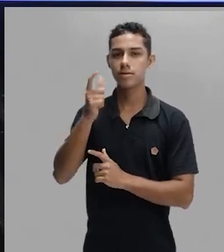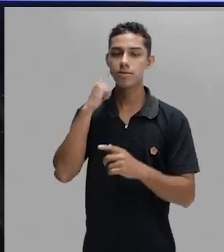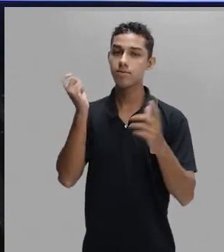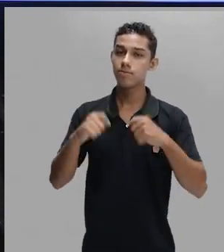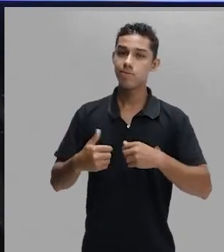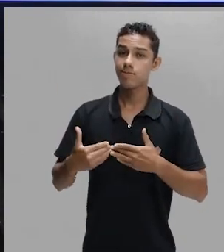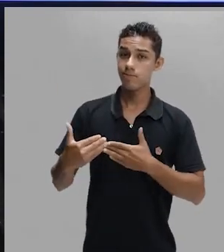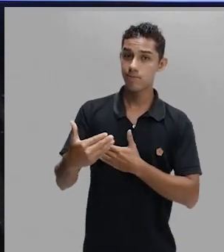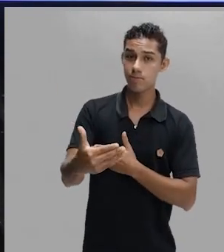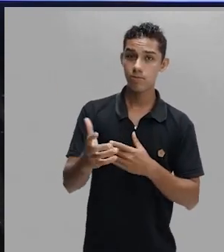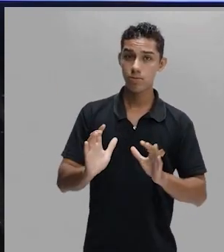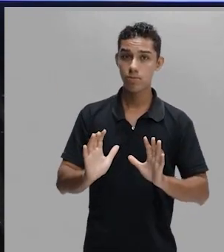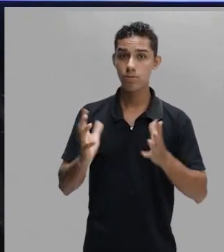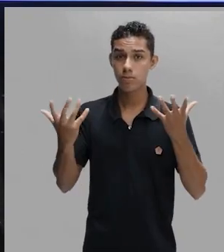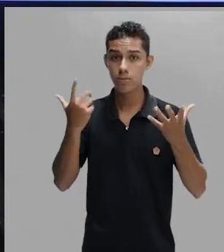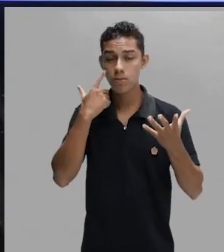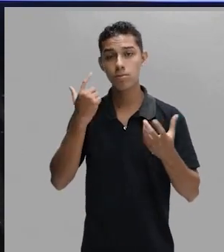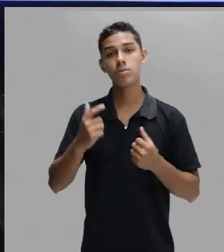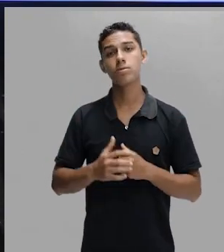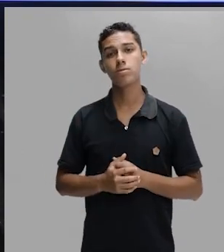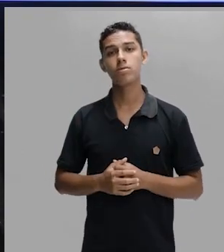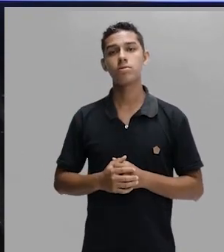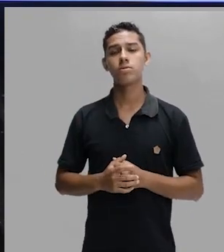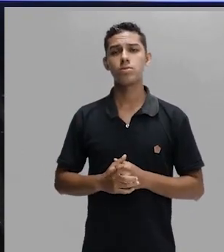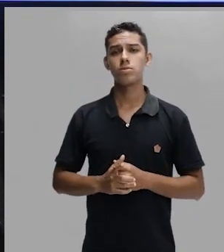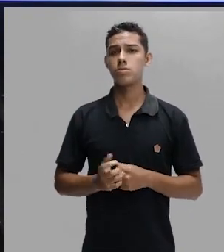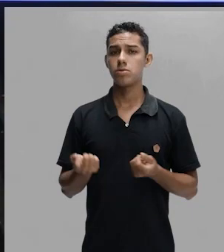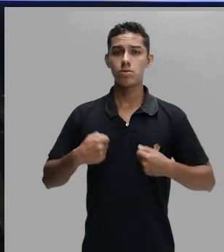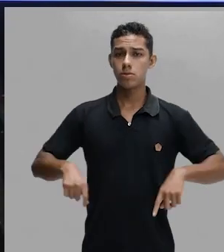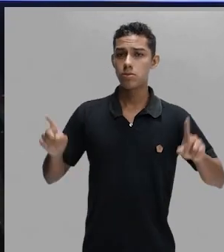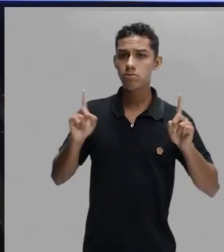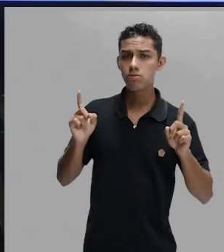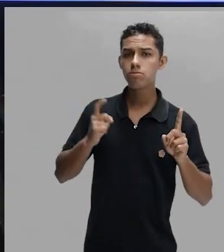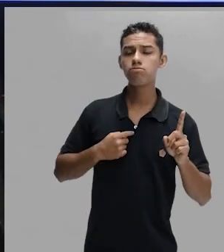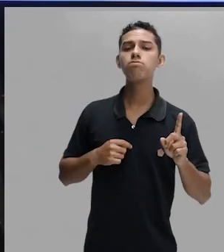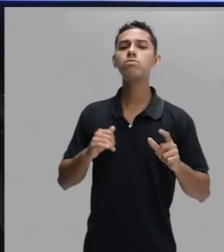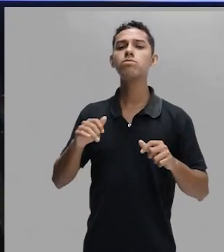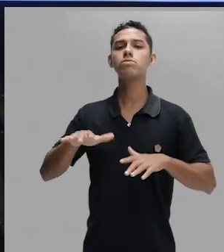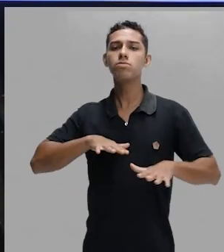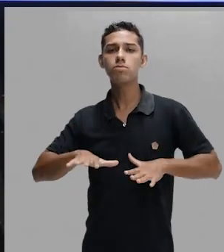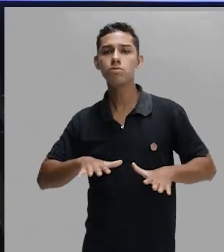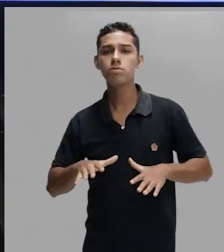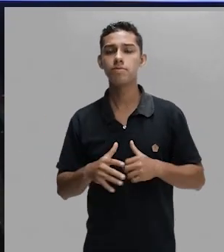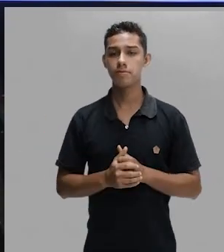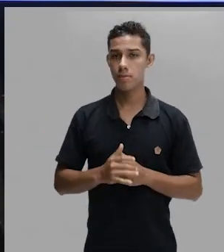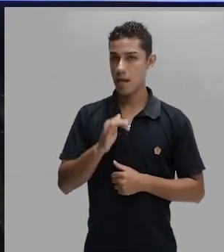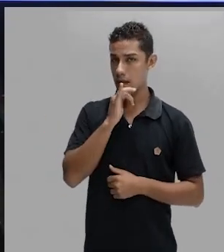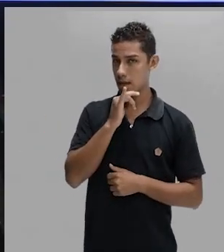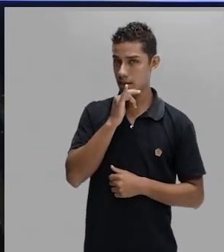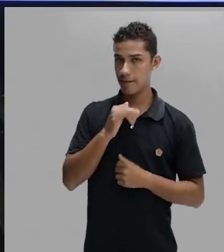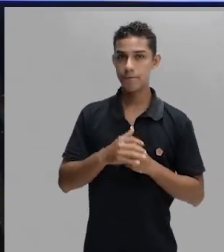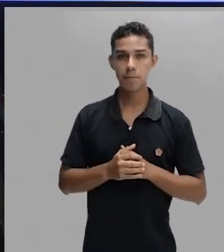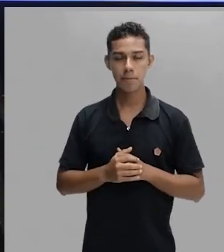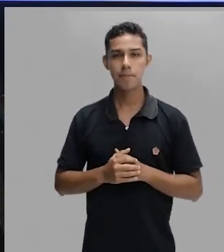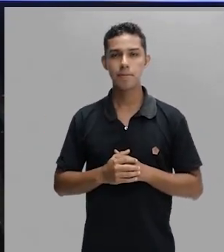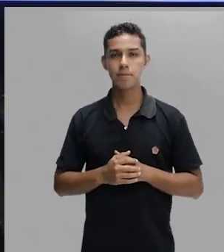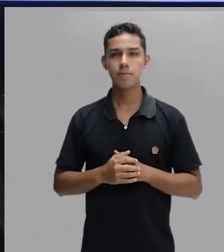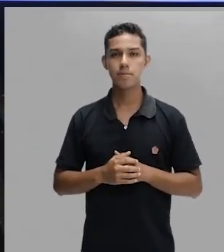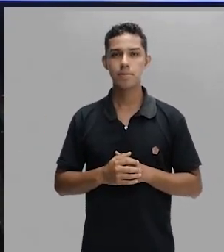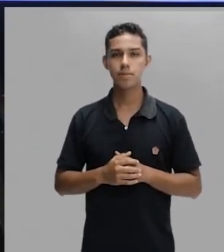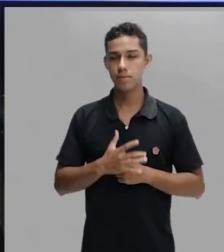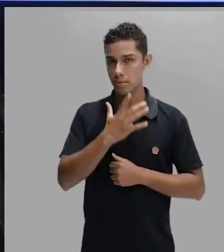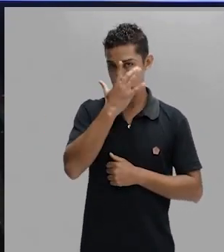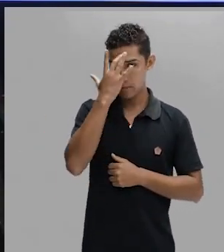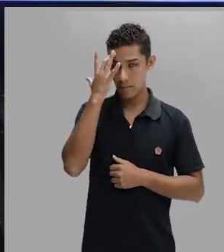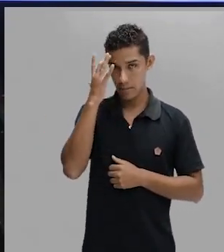deixa de acontecer, nós não teremos o quê? Movimento. Vou dar um exemplo para vocês. Por exemplo, uma